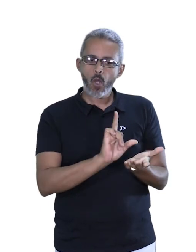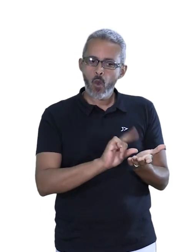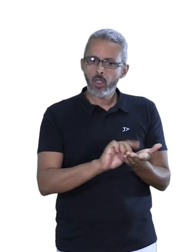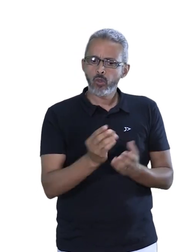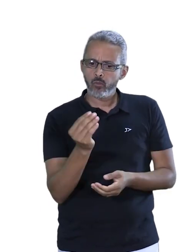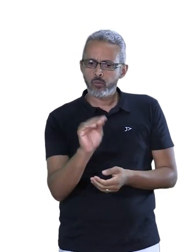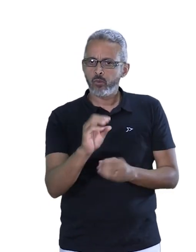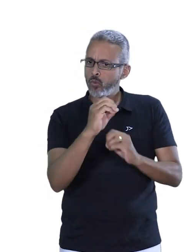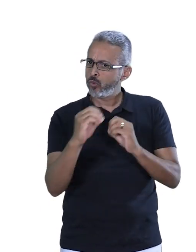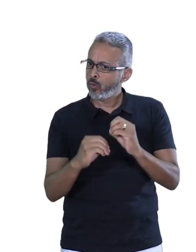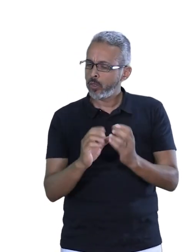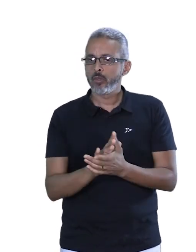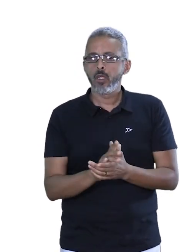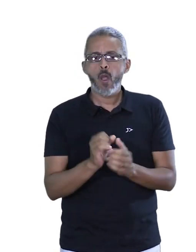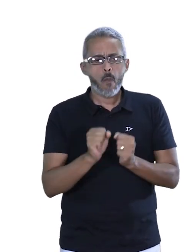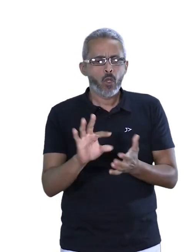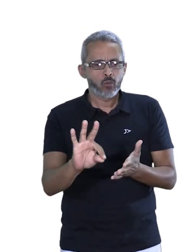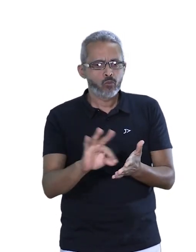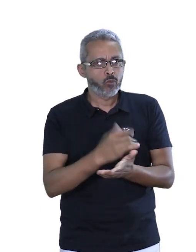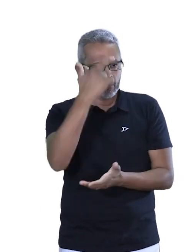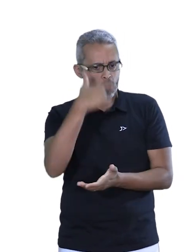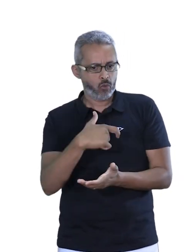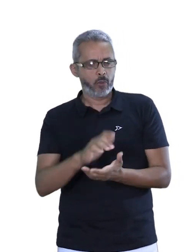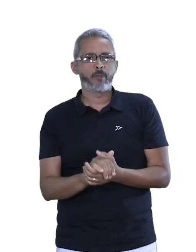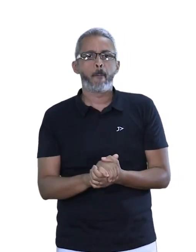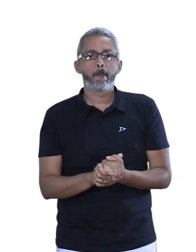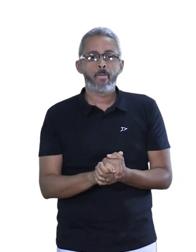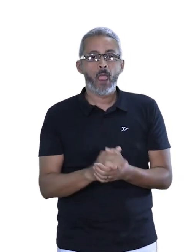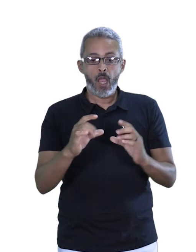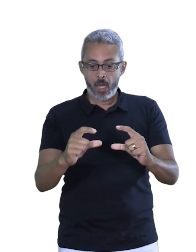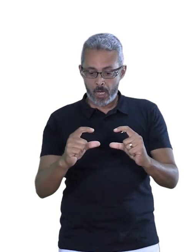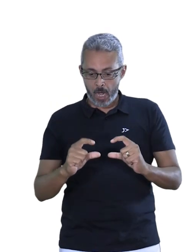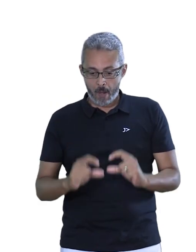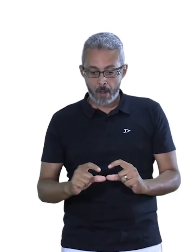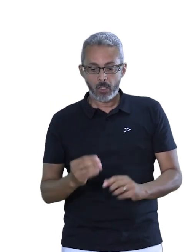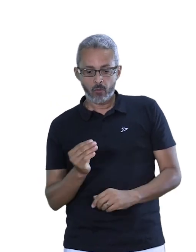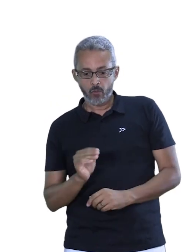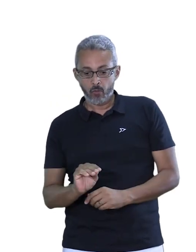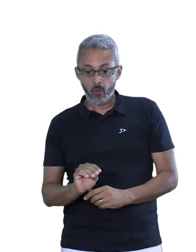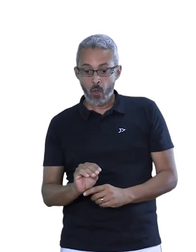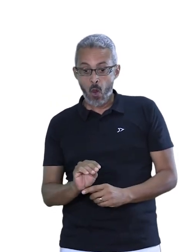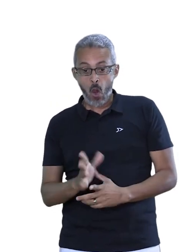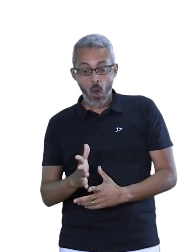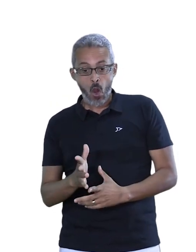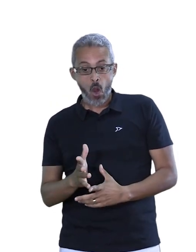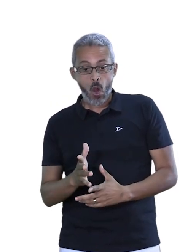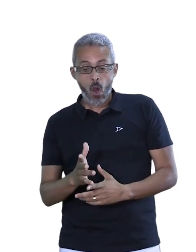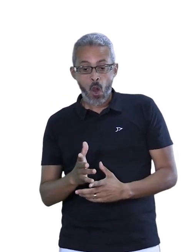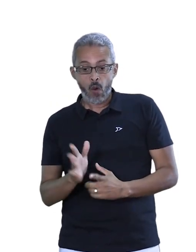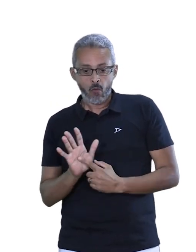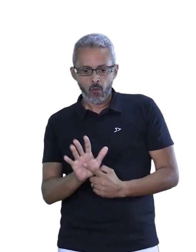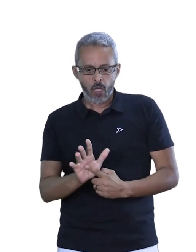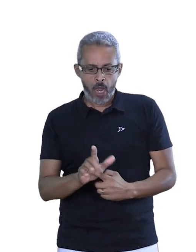Os artigos dos blogs podem ser assinados pelo autor e abaixo de cada postagem aparece